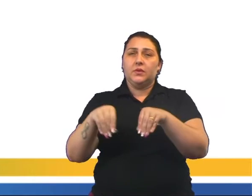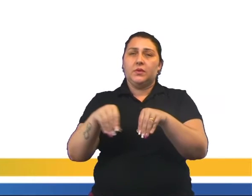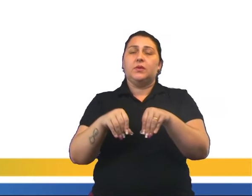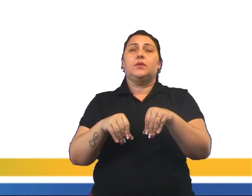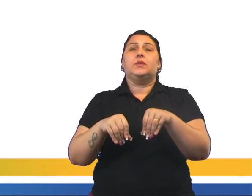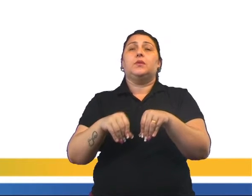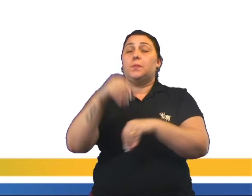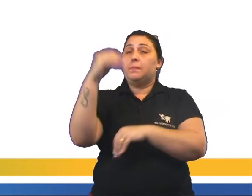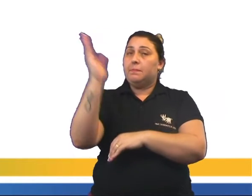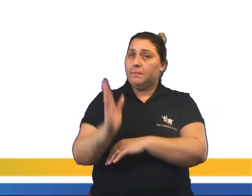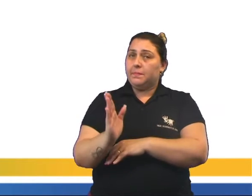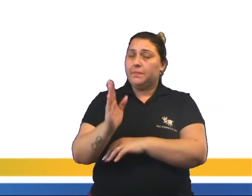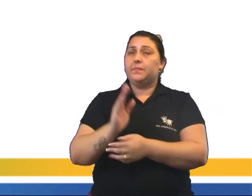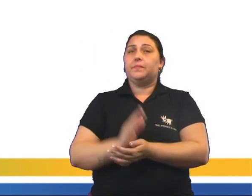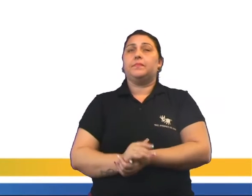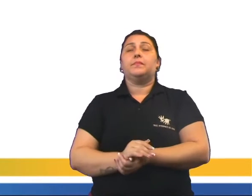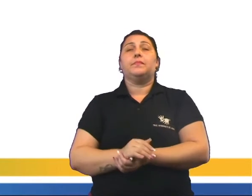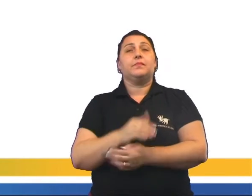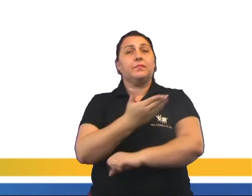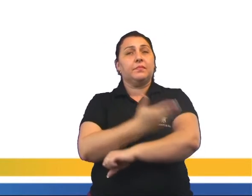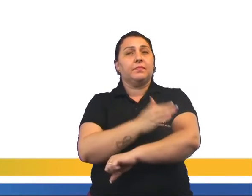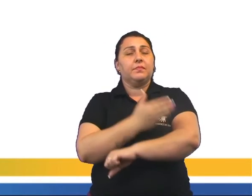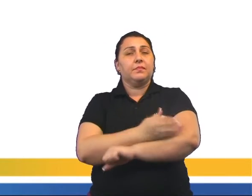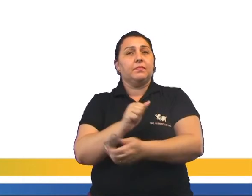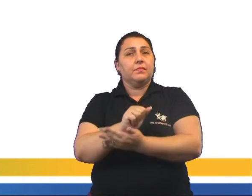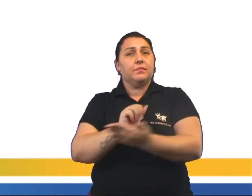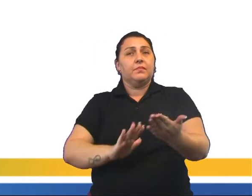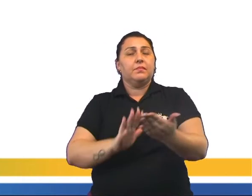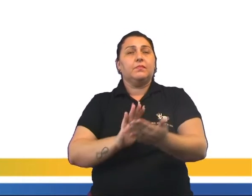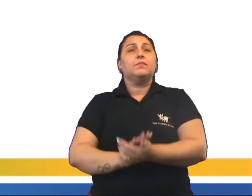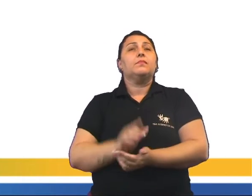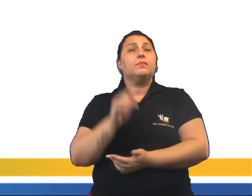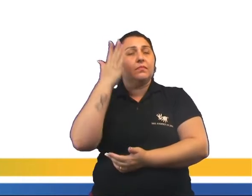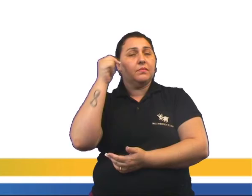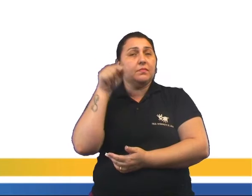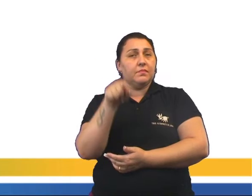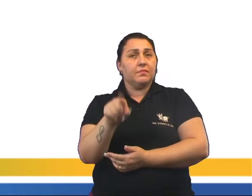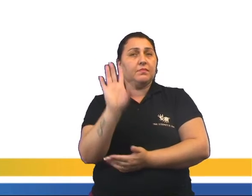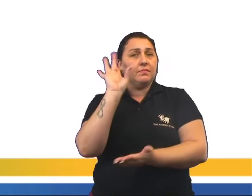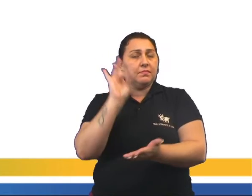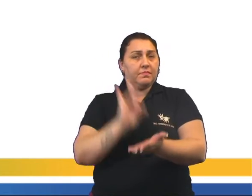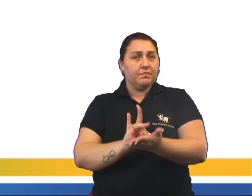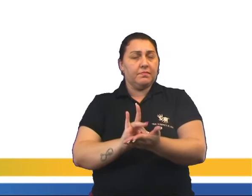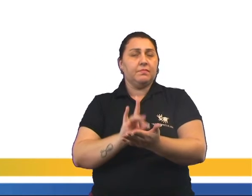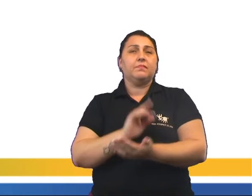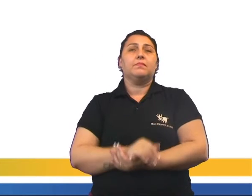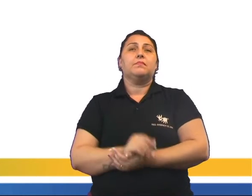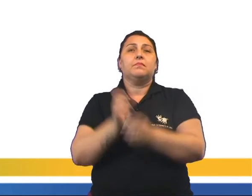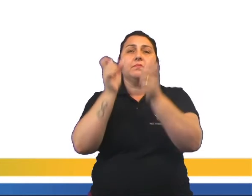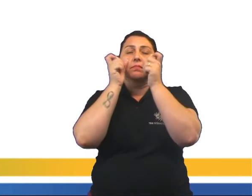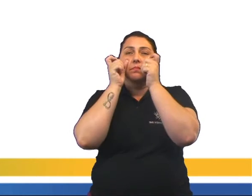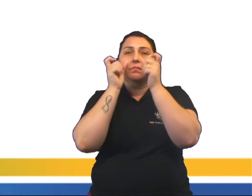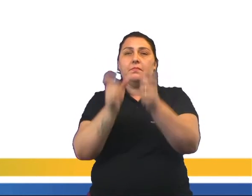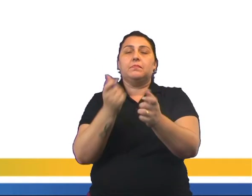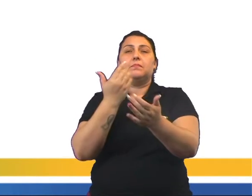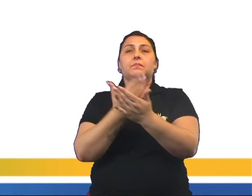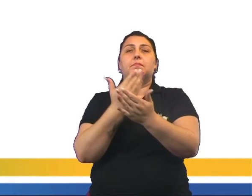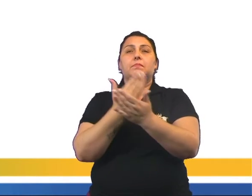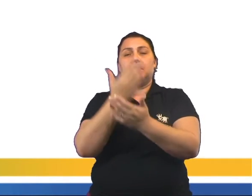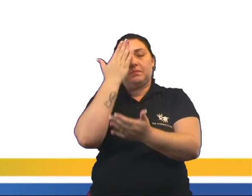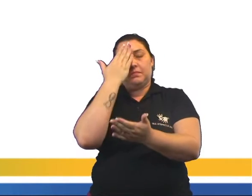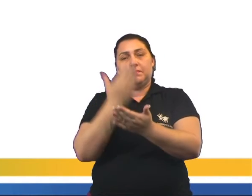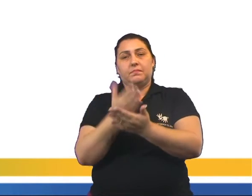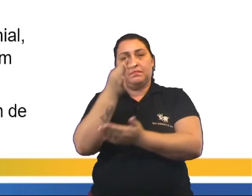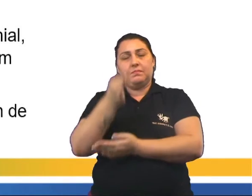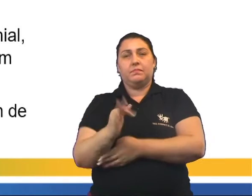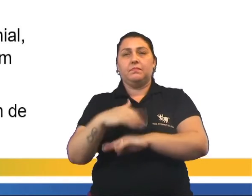de terras no Brasil? Vamos praticar, vamos para a atividade, que aí eu vou saber se você de fato prestou atenção à aula. Eu acredito que você vai